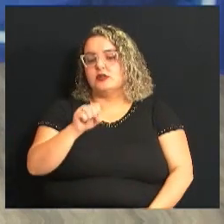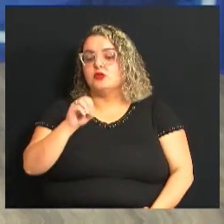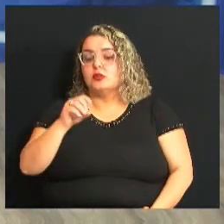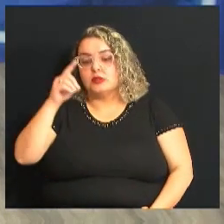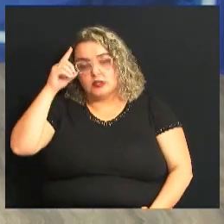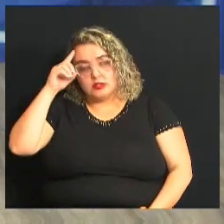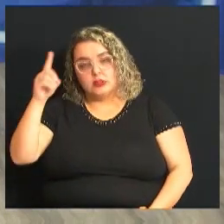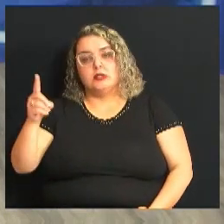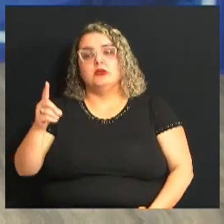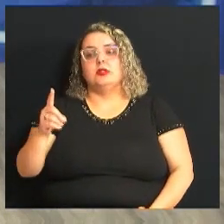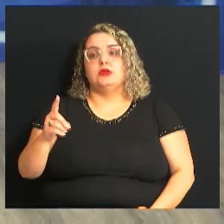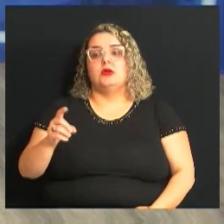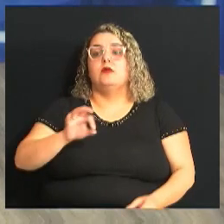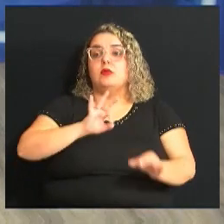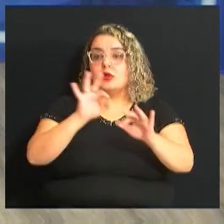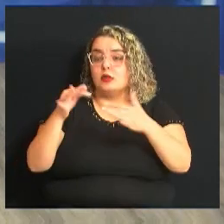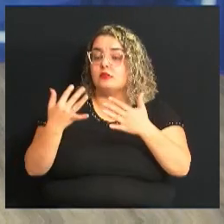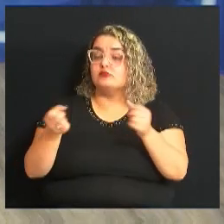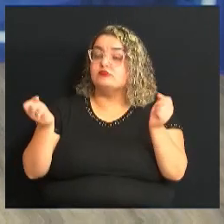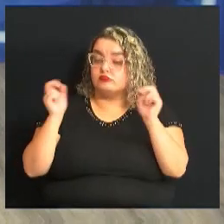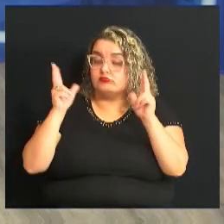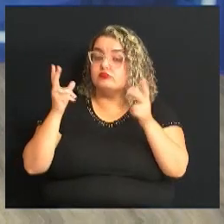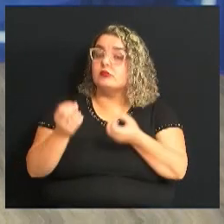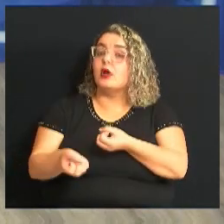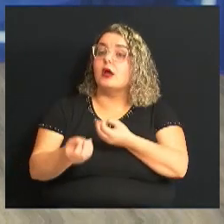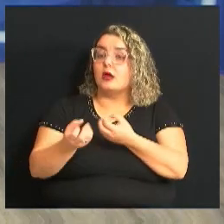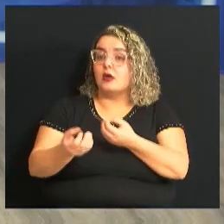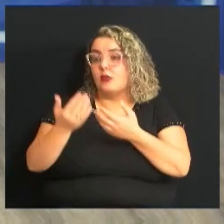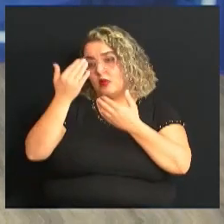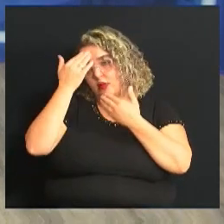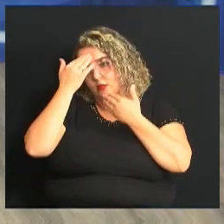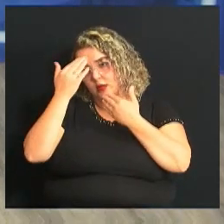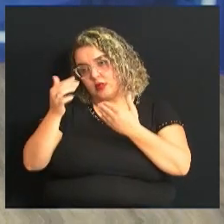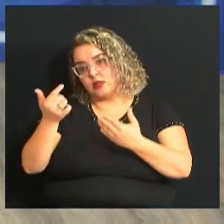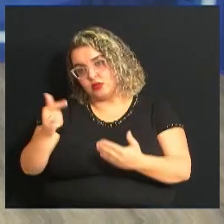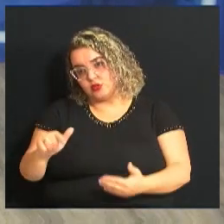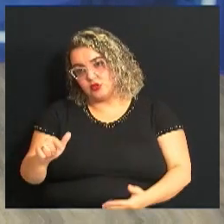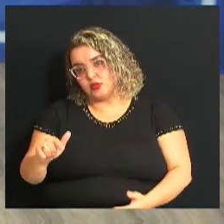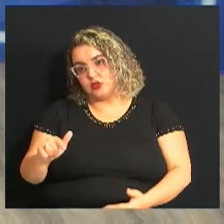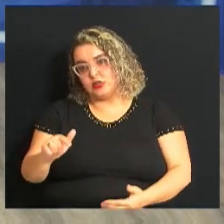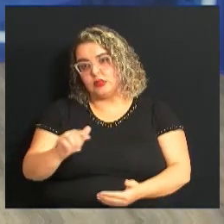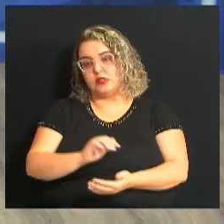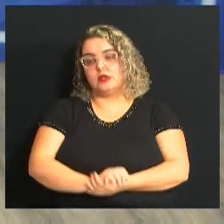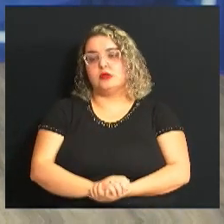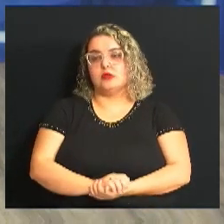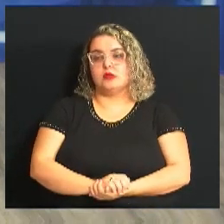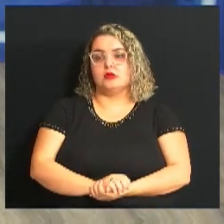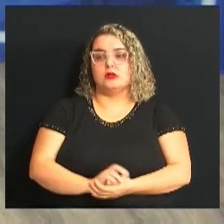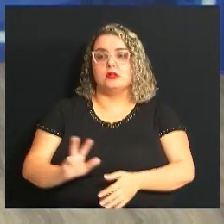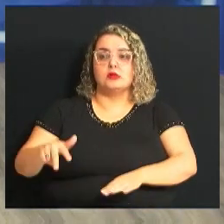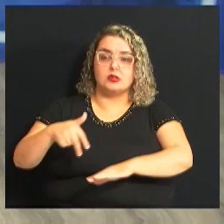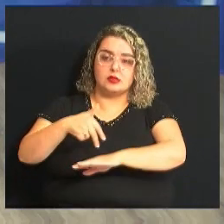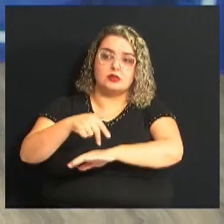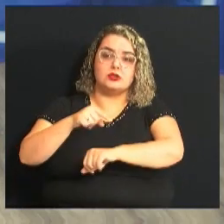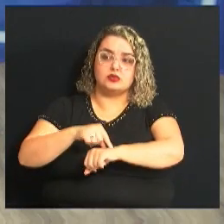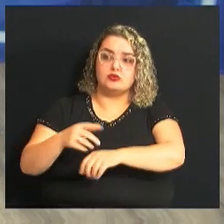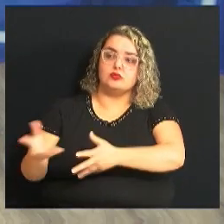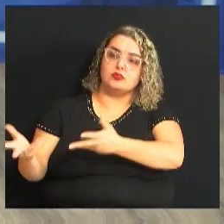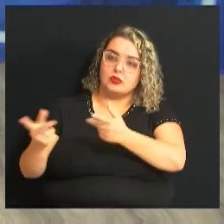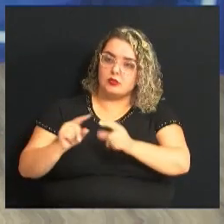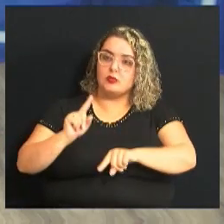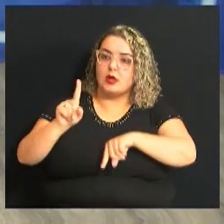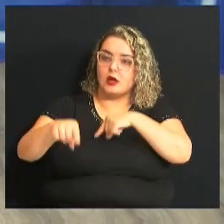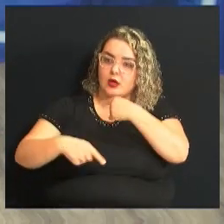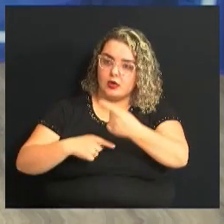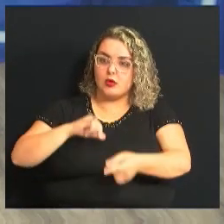que está nos acompanhando, ficar bem informado. Agradeço mais uma vez a sua disponibilidade. Já fica o convite aqui para